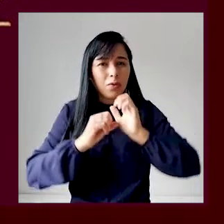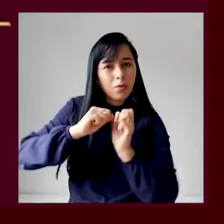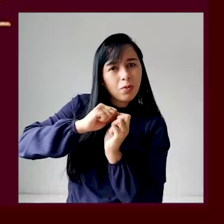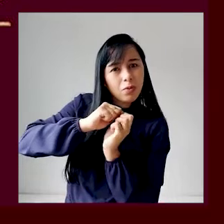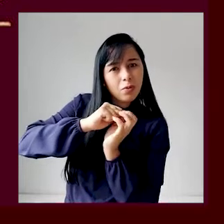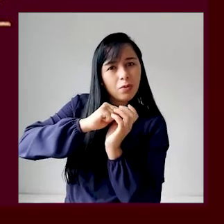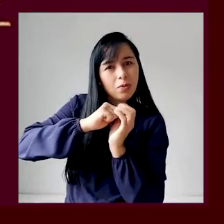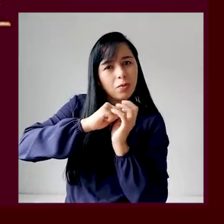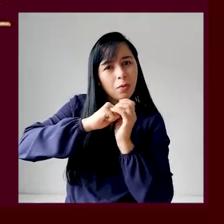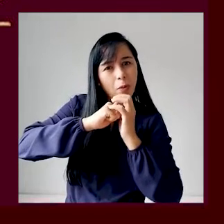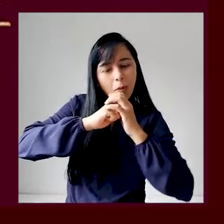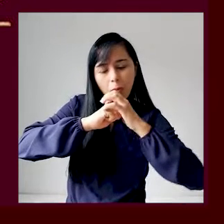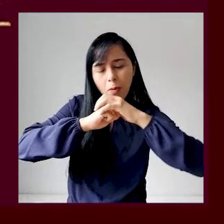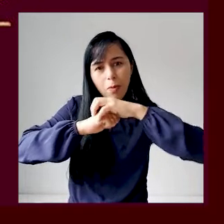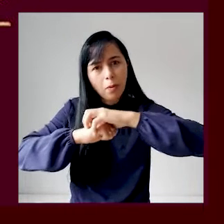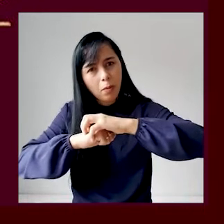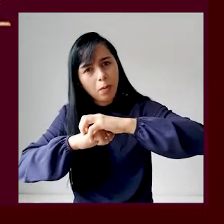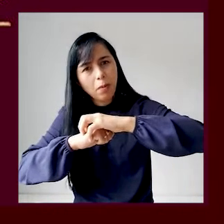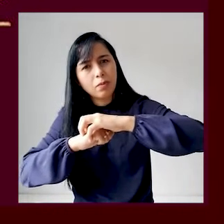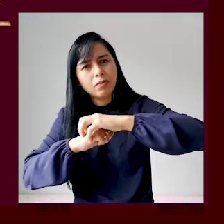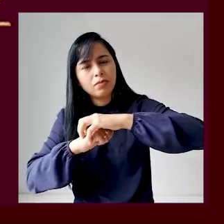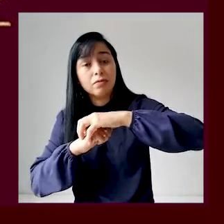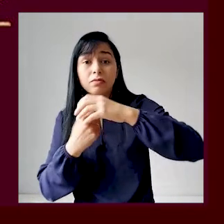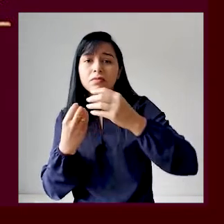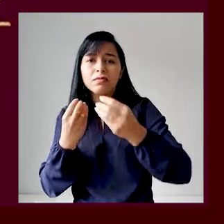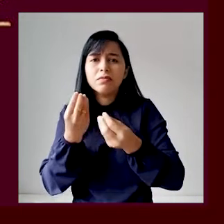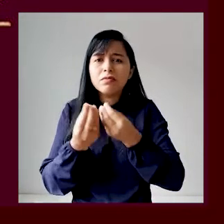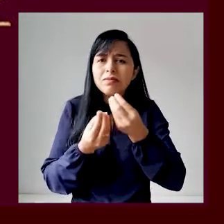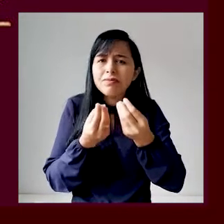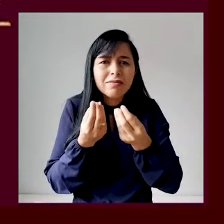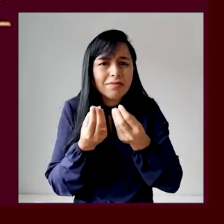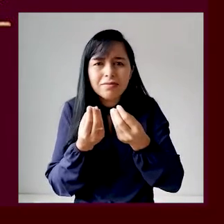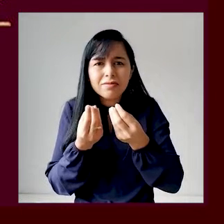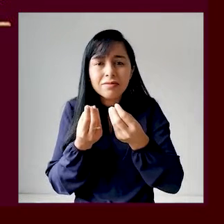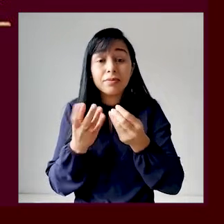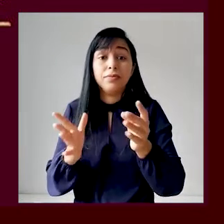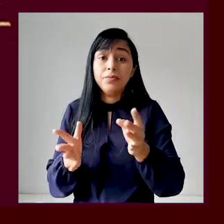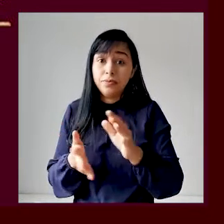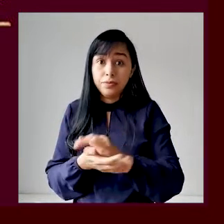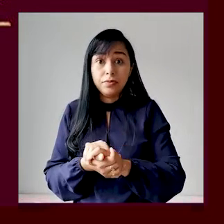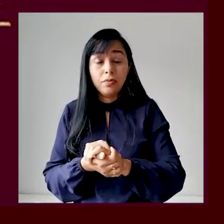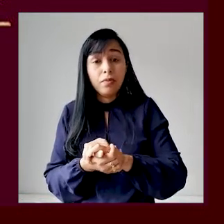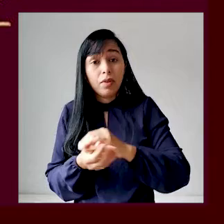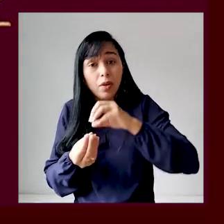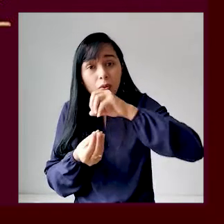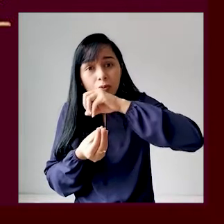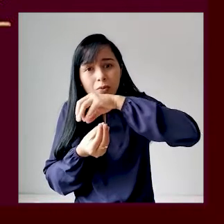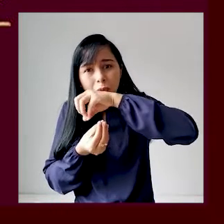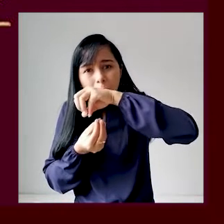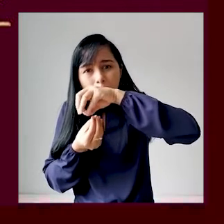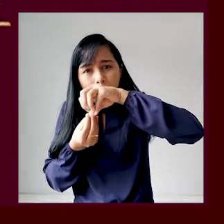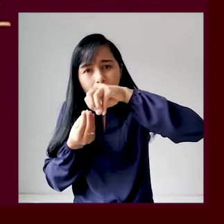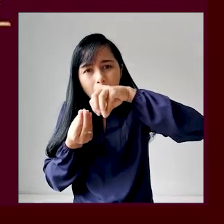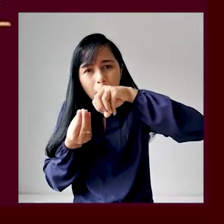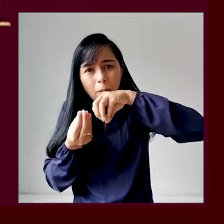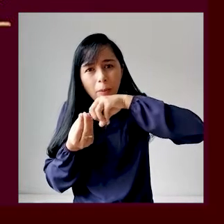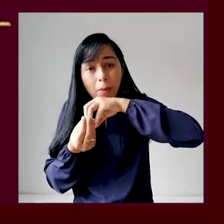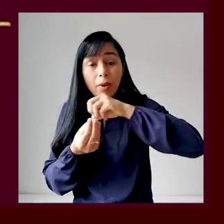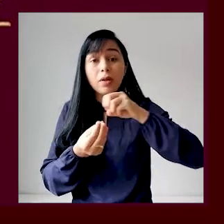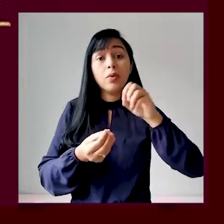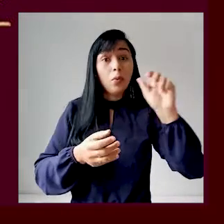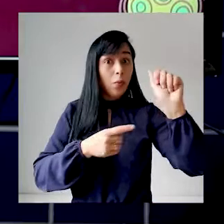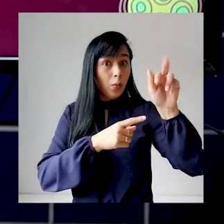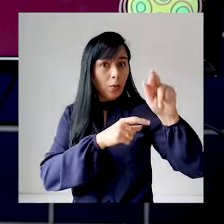de fungos. Mas de onde vieram esses fungos? Esses fungos vieram do ar.